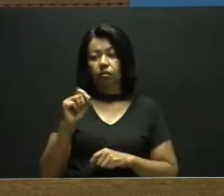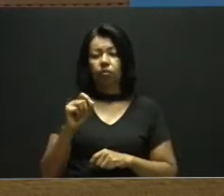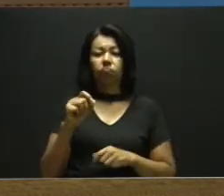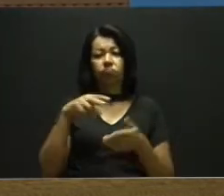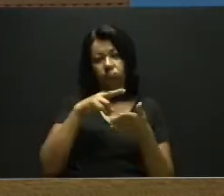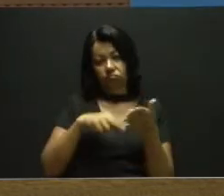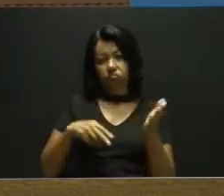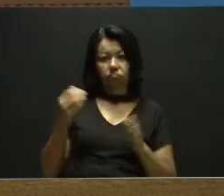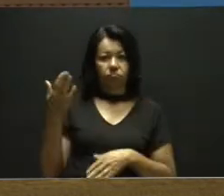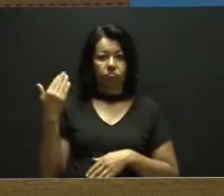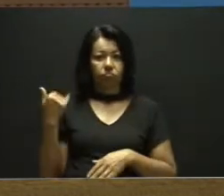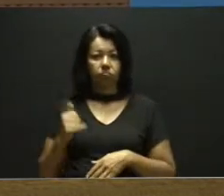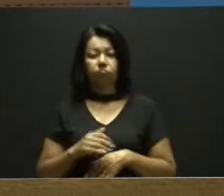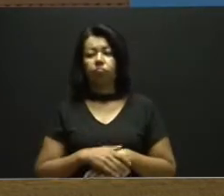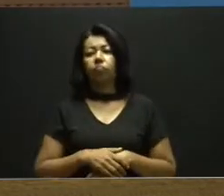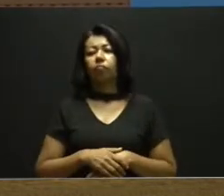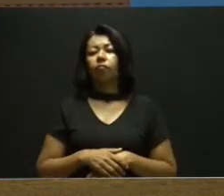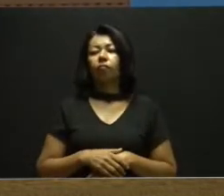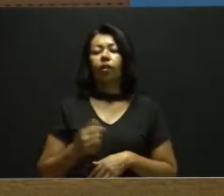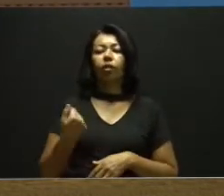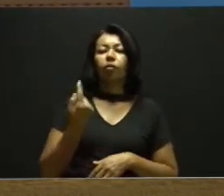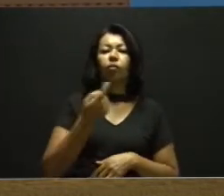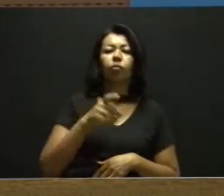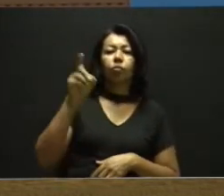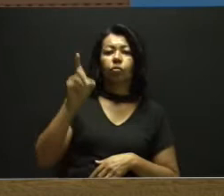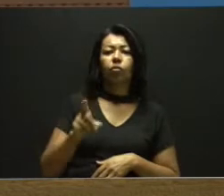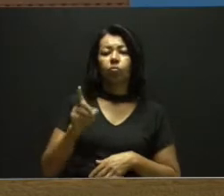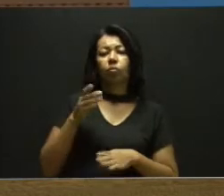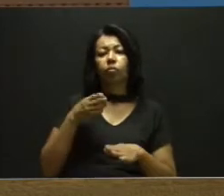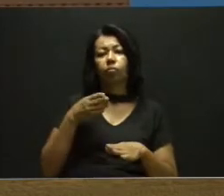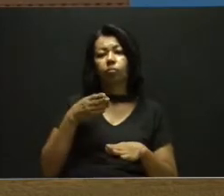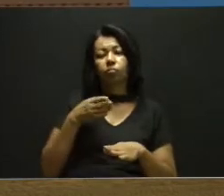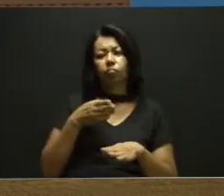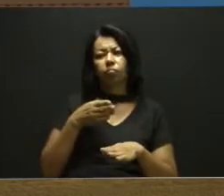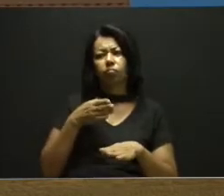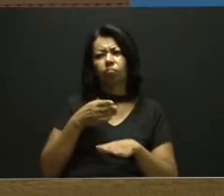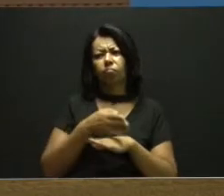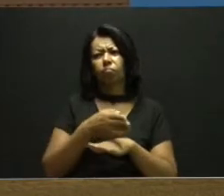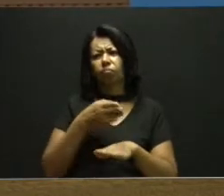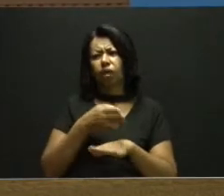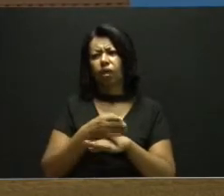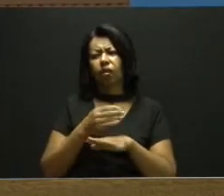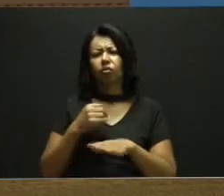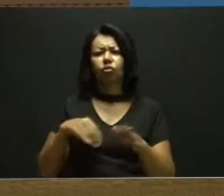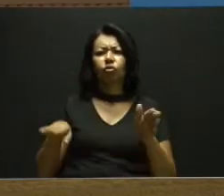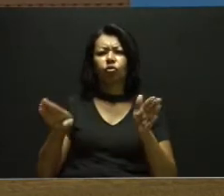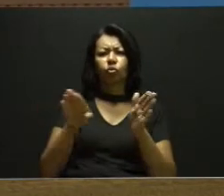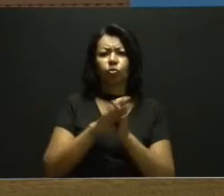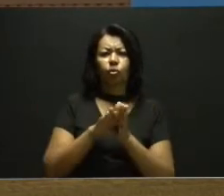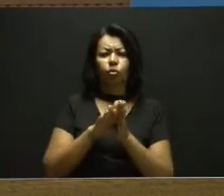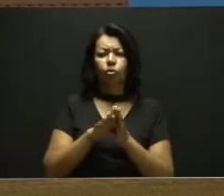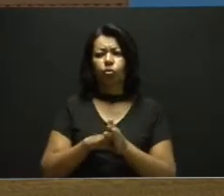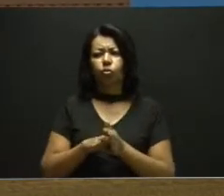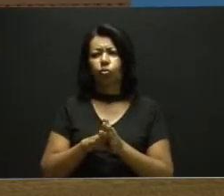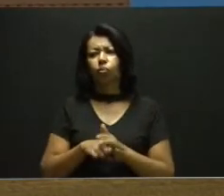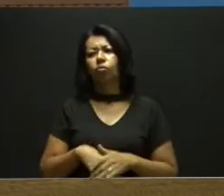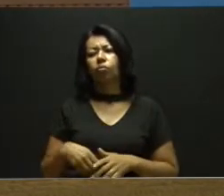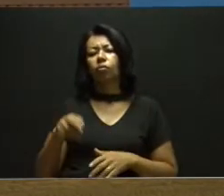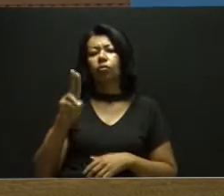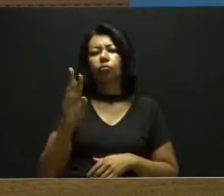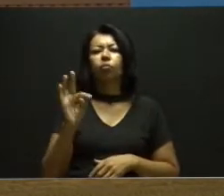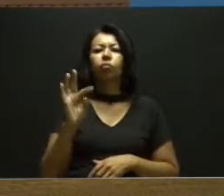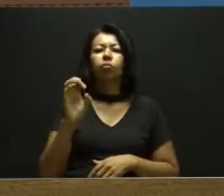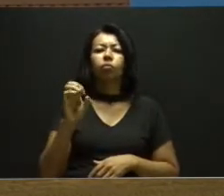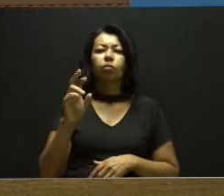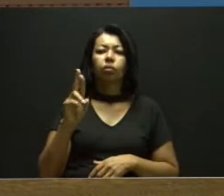lhe somos parte de todo e do útero ao